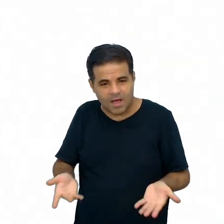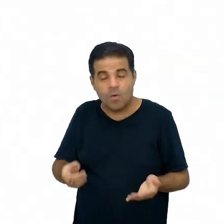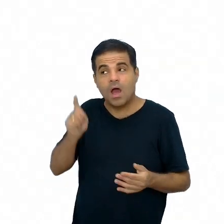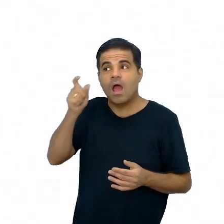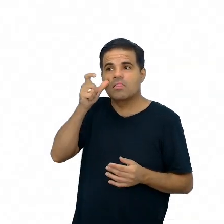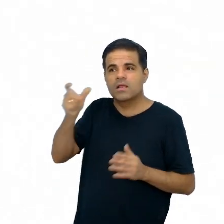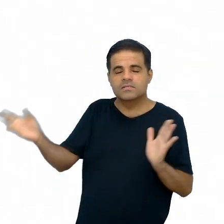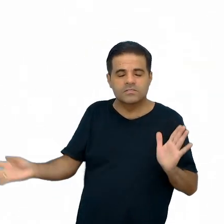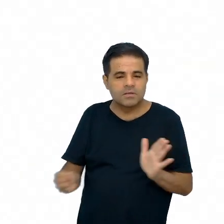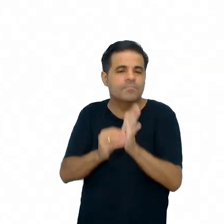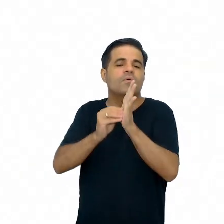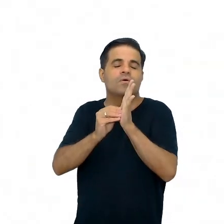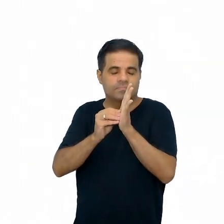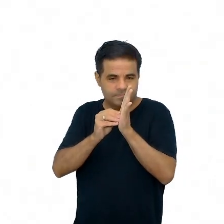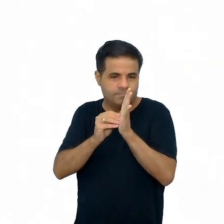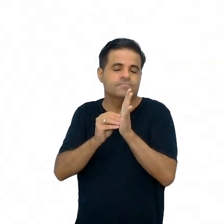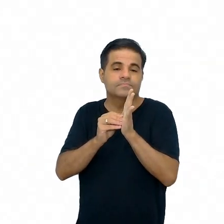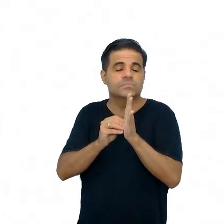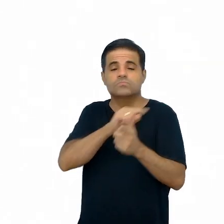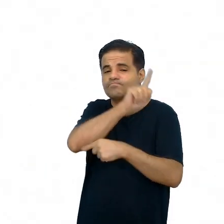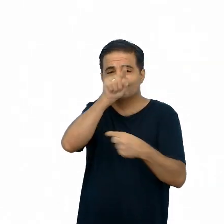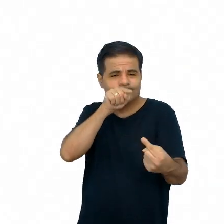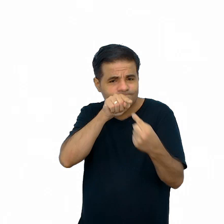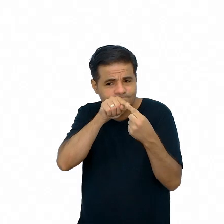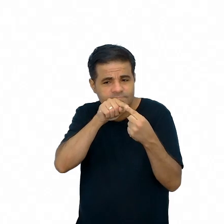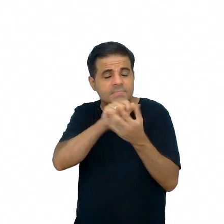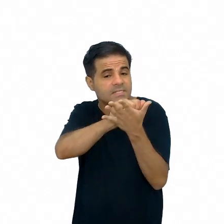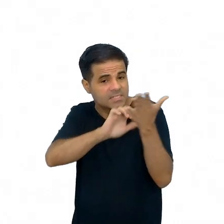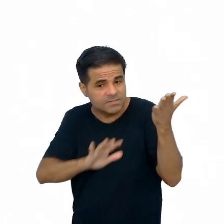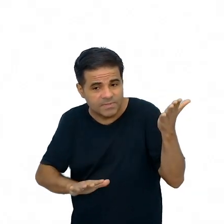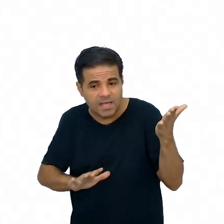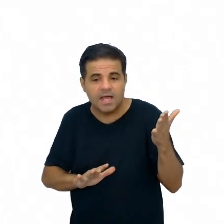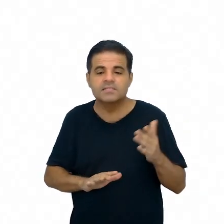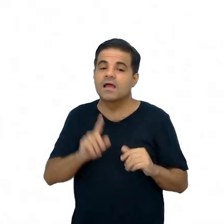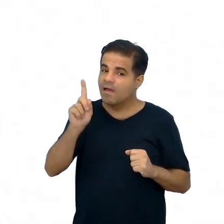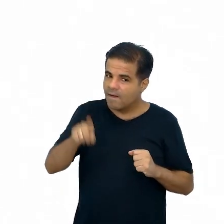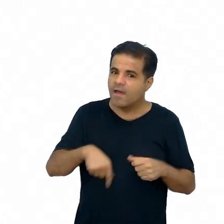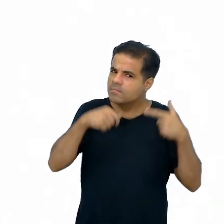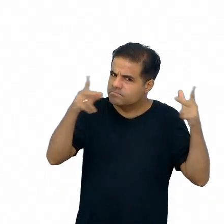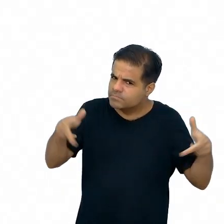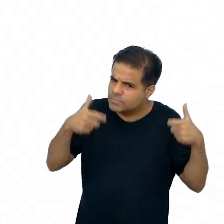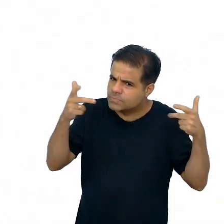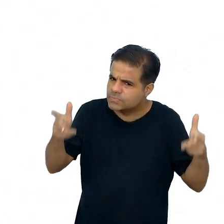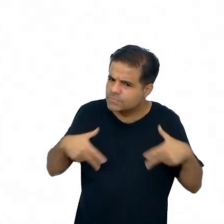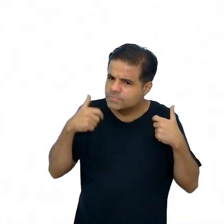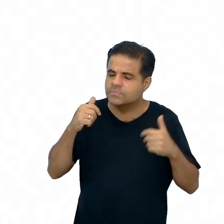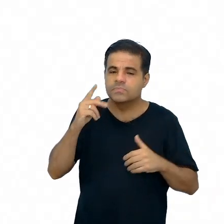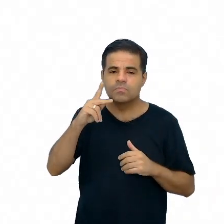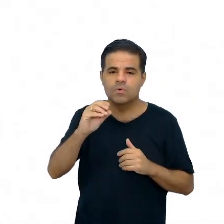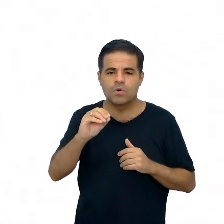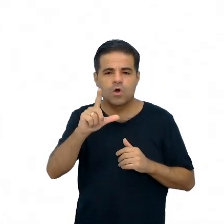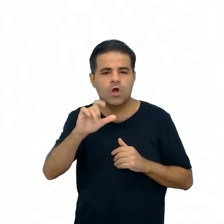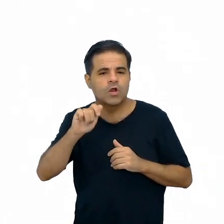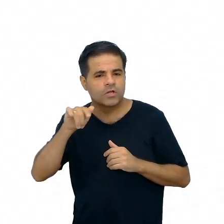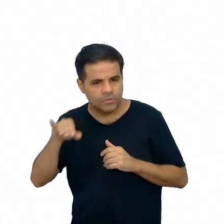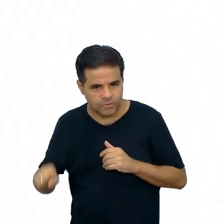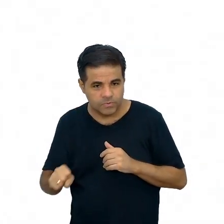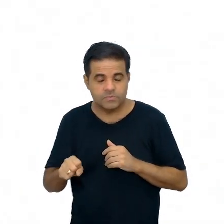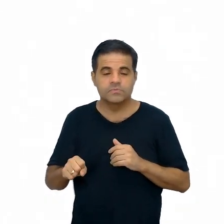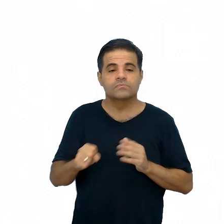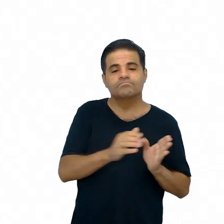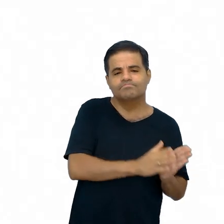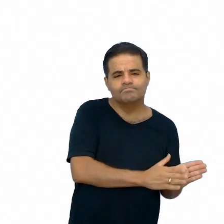estar colocando que o objetivo dessa atividade é explorar os polígonos que formam as faces